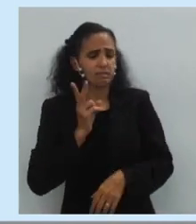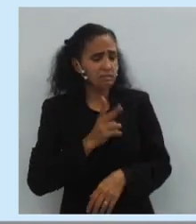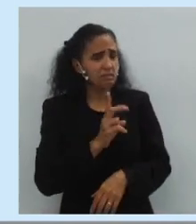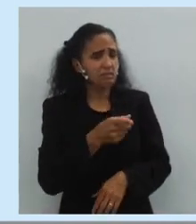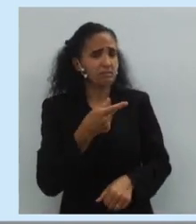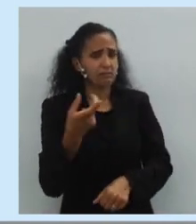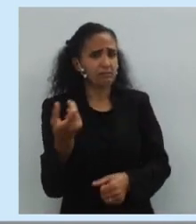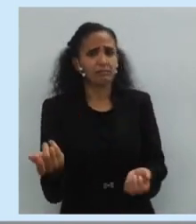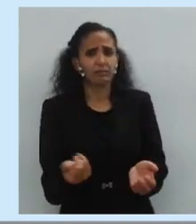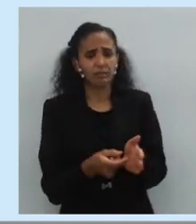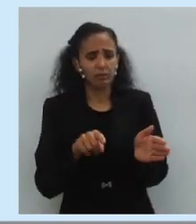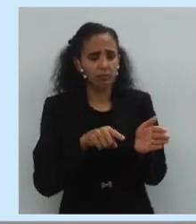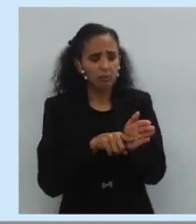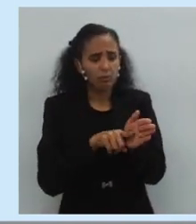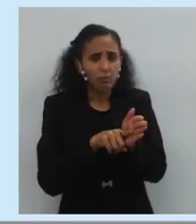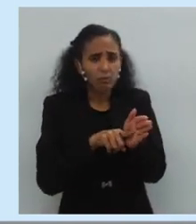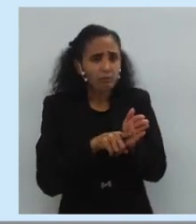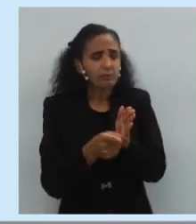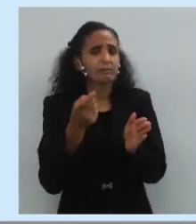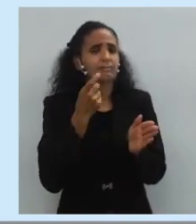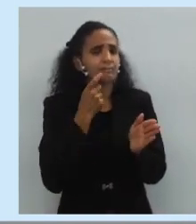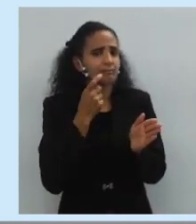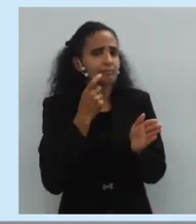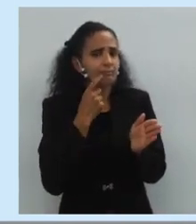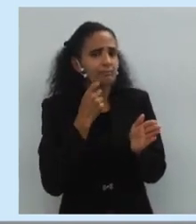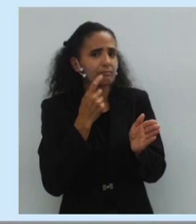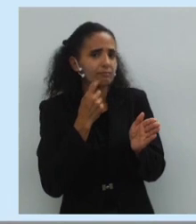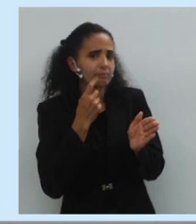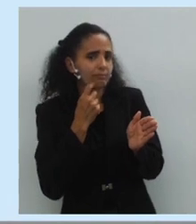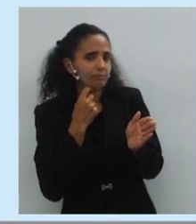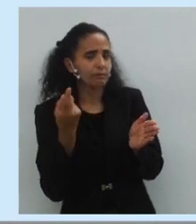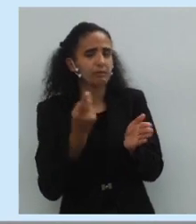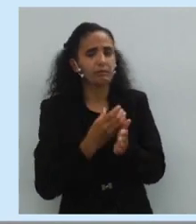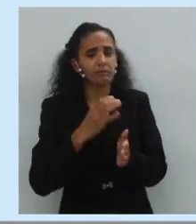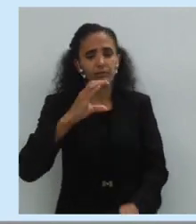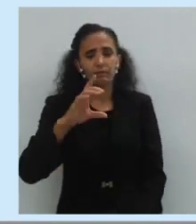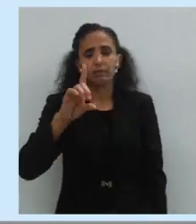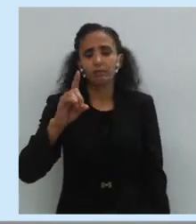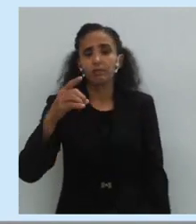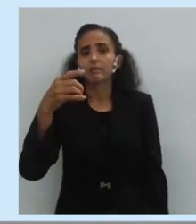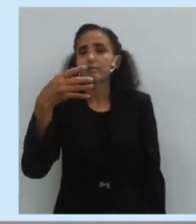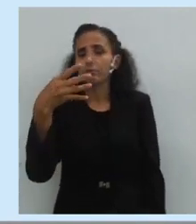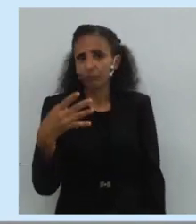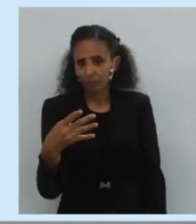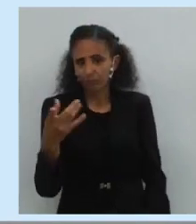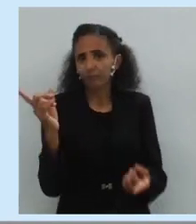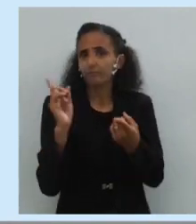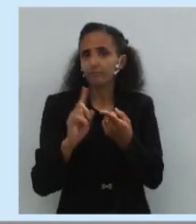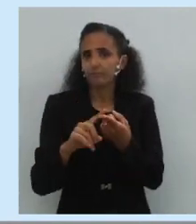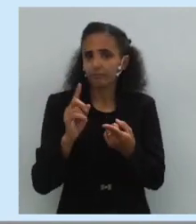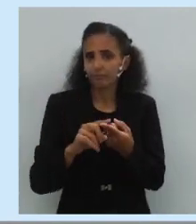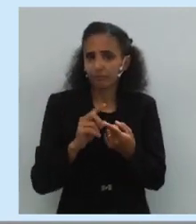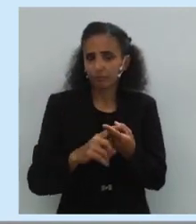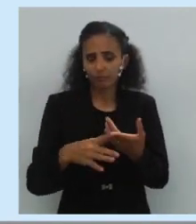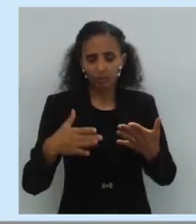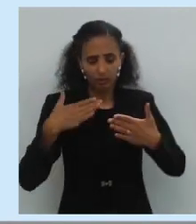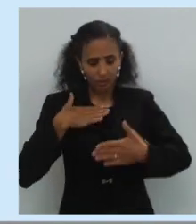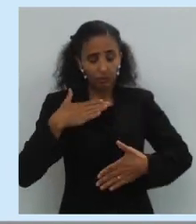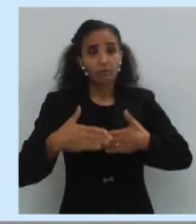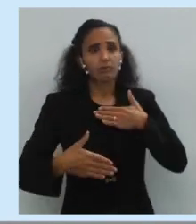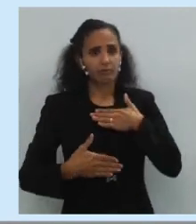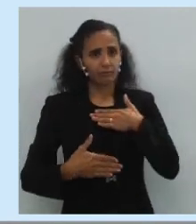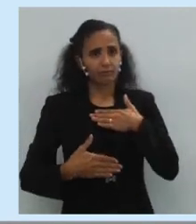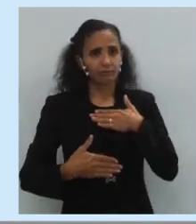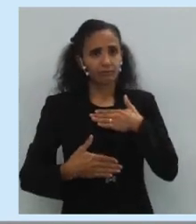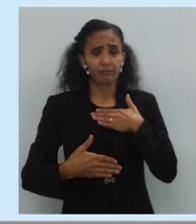de sangue regularmente para medir os seguintes, né? A contagem do CD4 e a questão